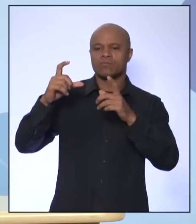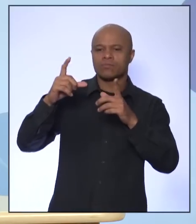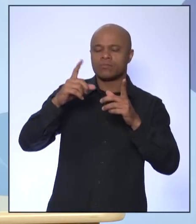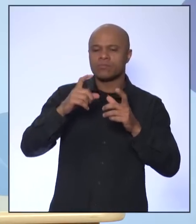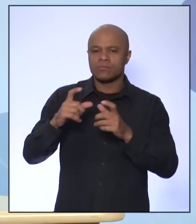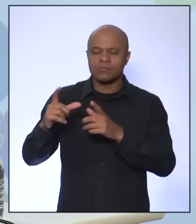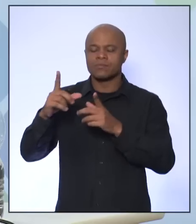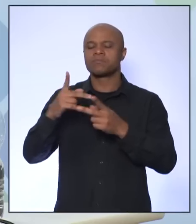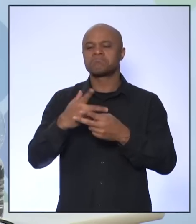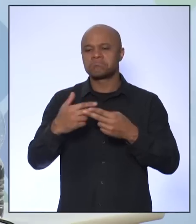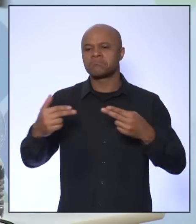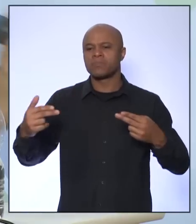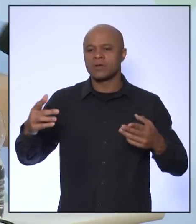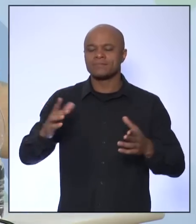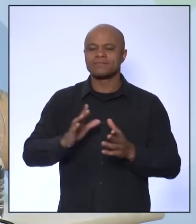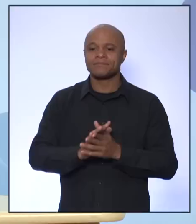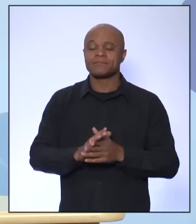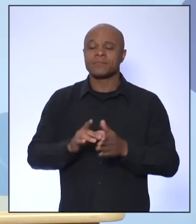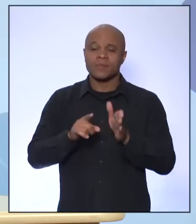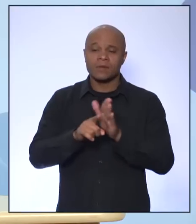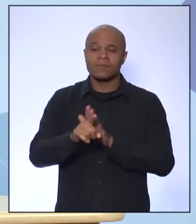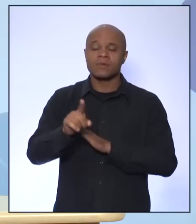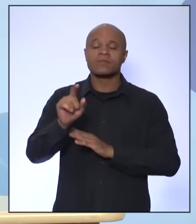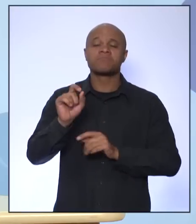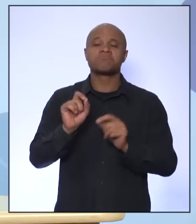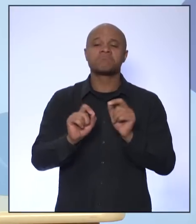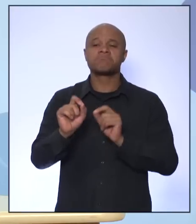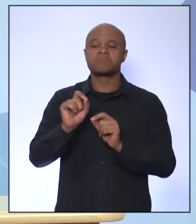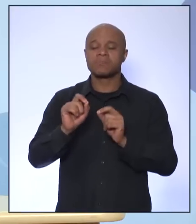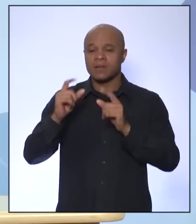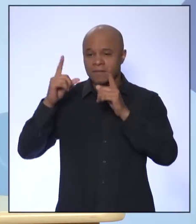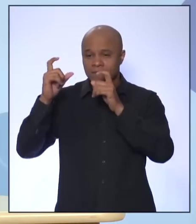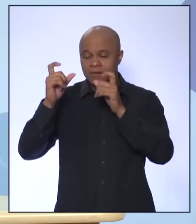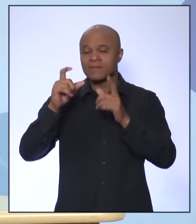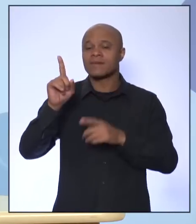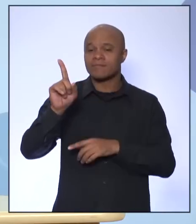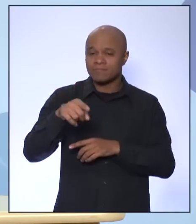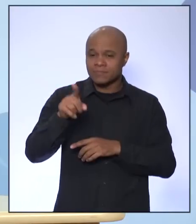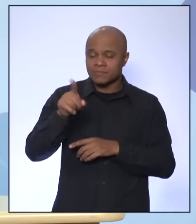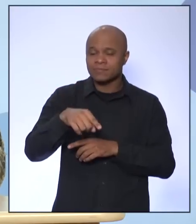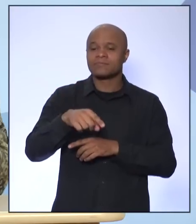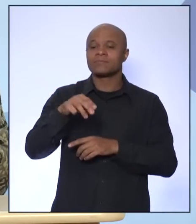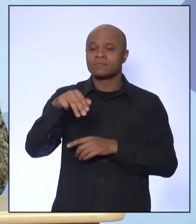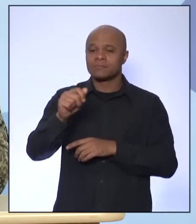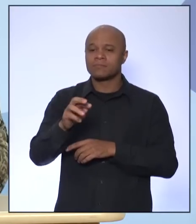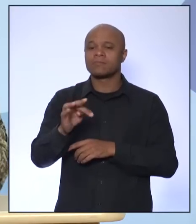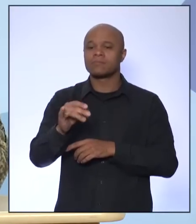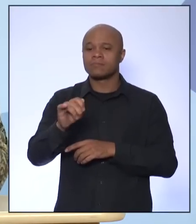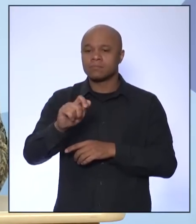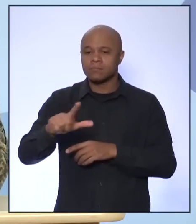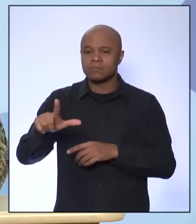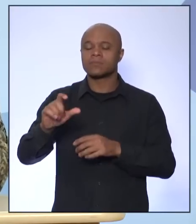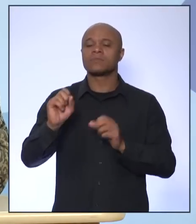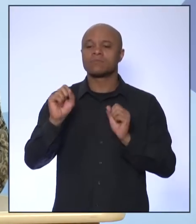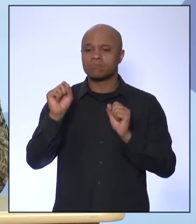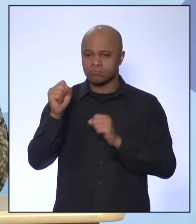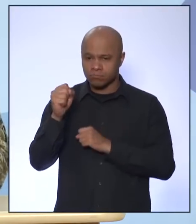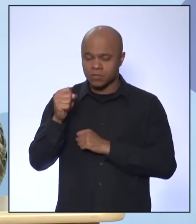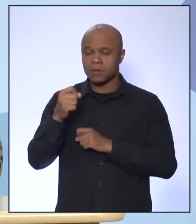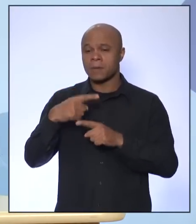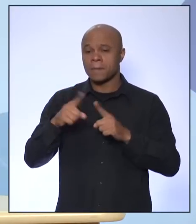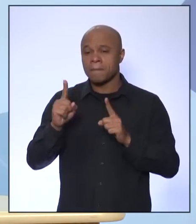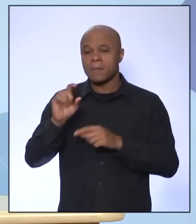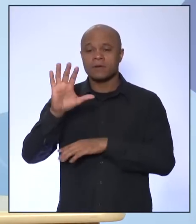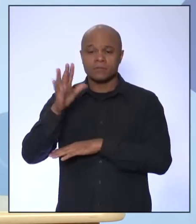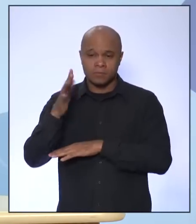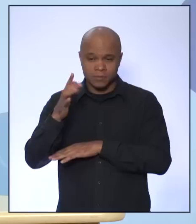foi isso? Perguntou sim. Então, a fotografia ela é uma fonte material, porque, depende, né? Vamos